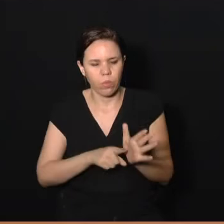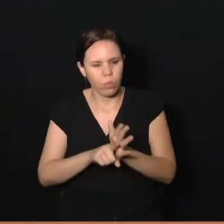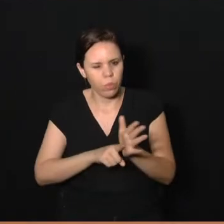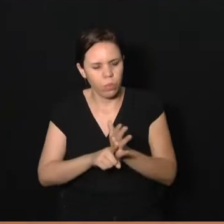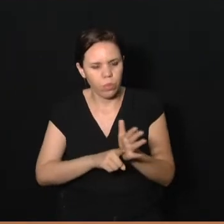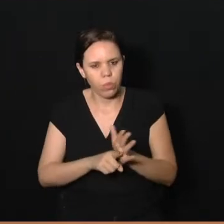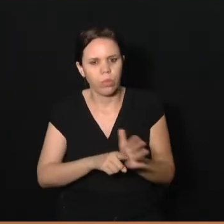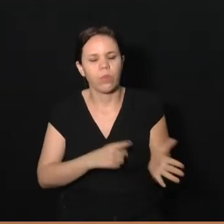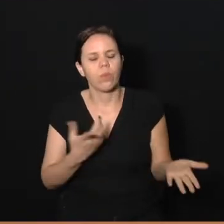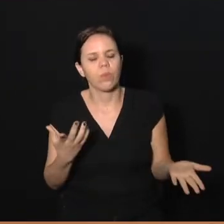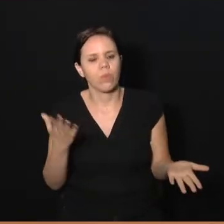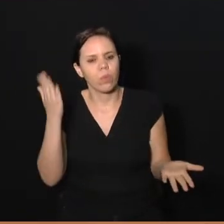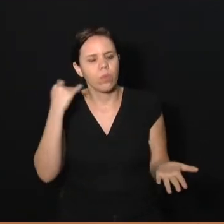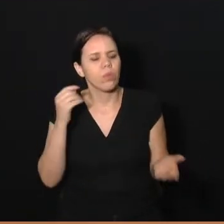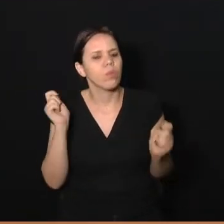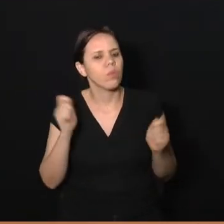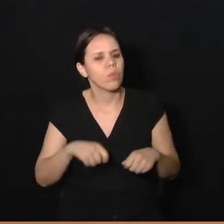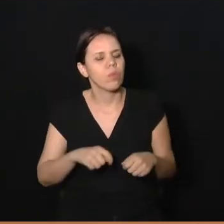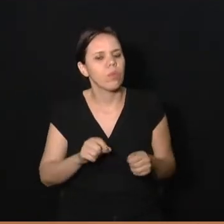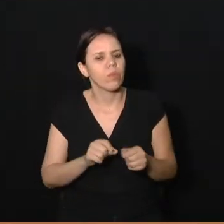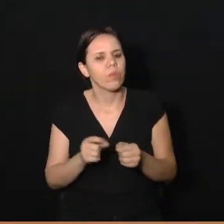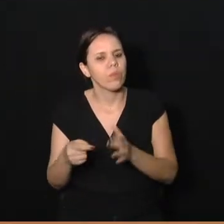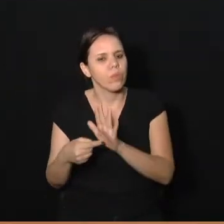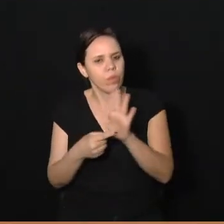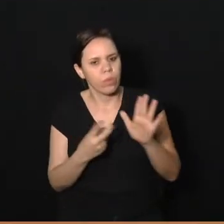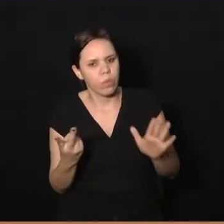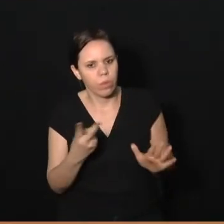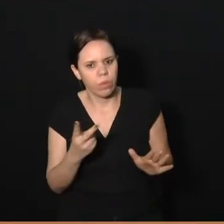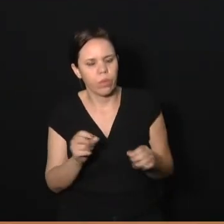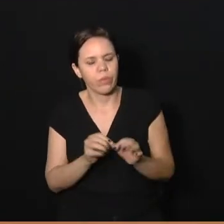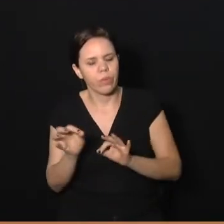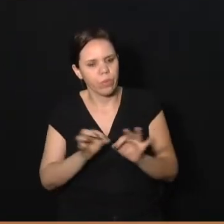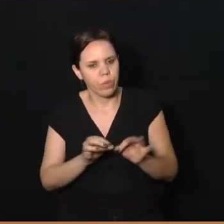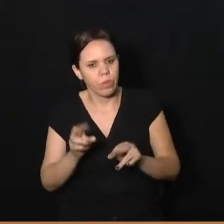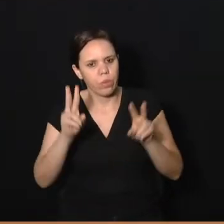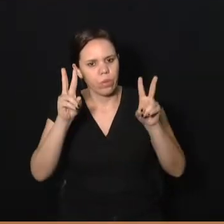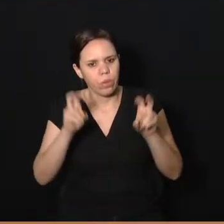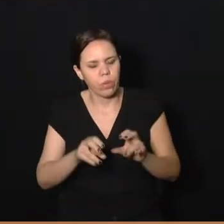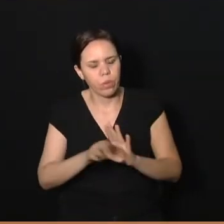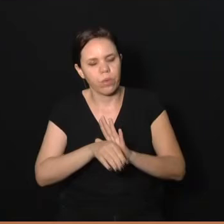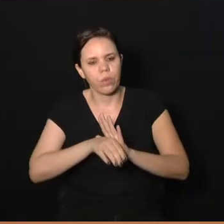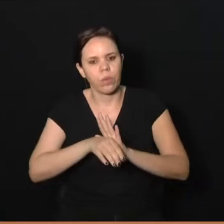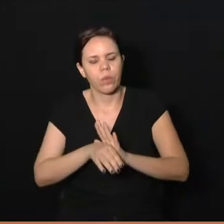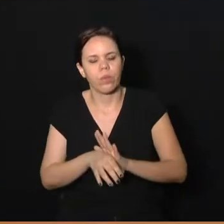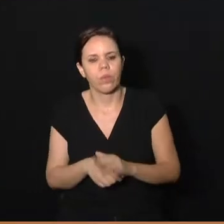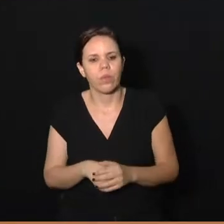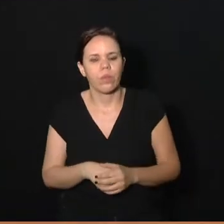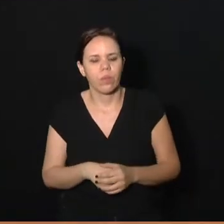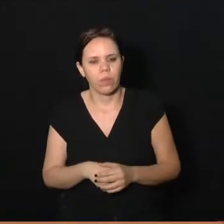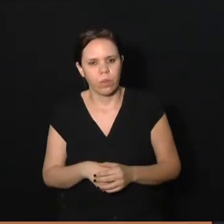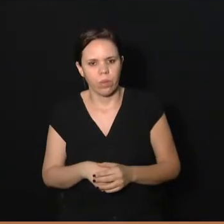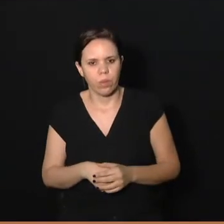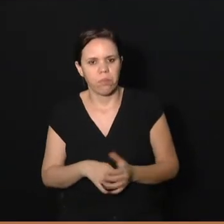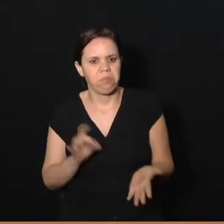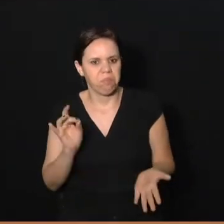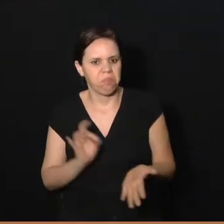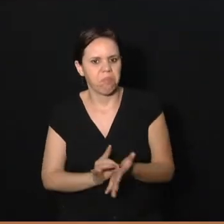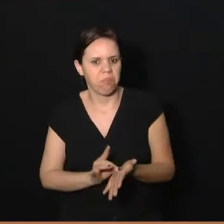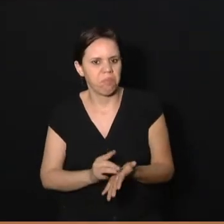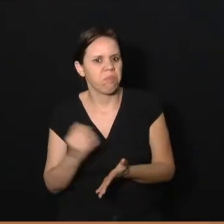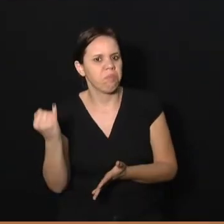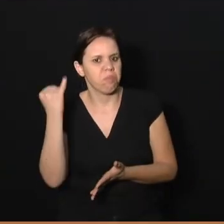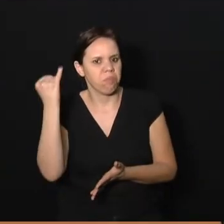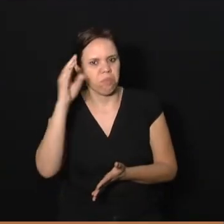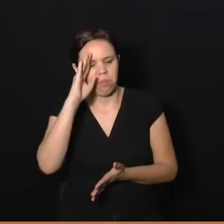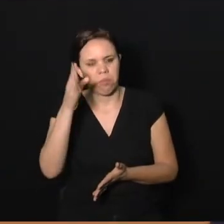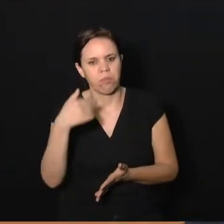estudar e ver todo esse estudo que vocês têm feito sobre esse conceito, e que é realmente algo